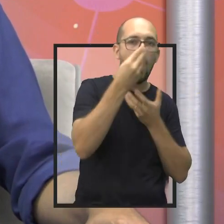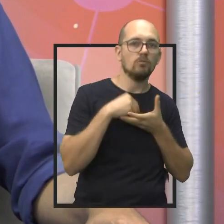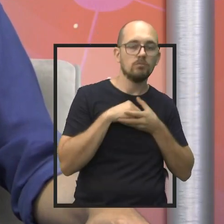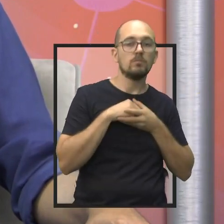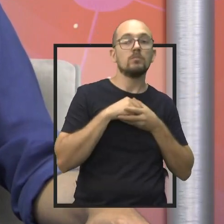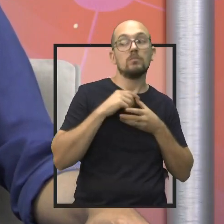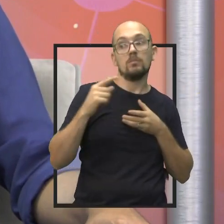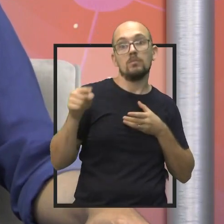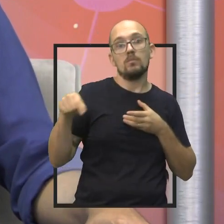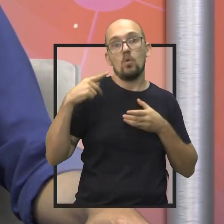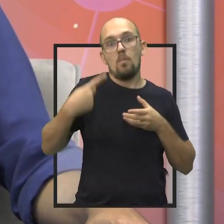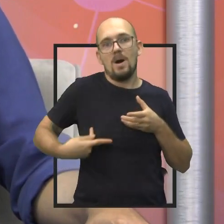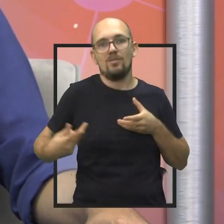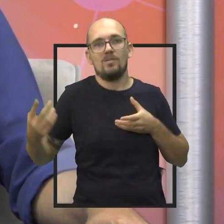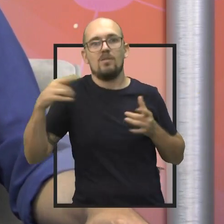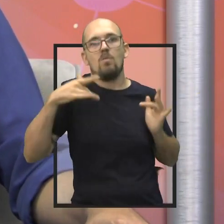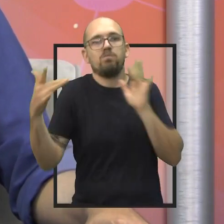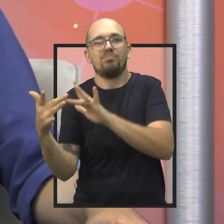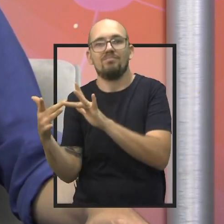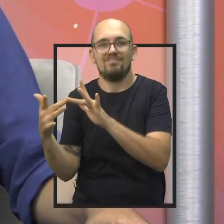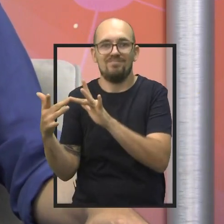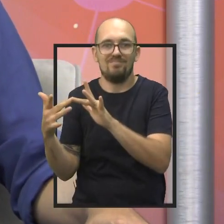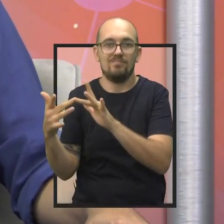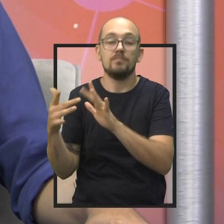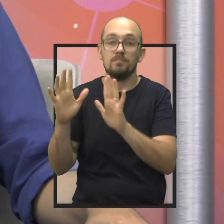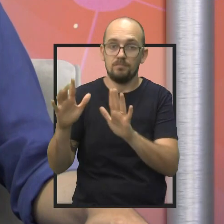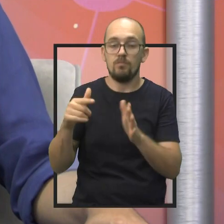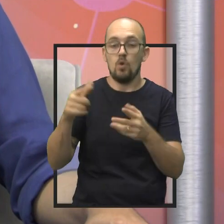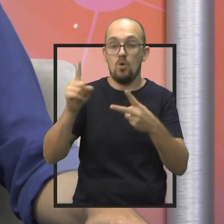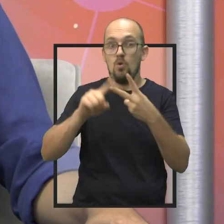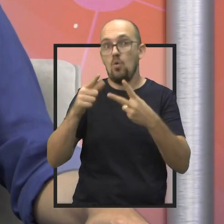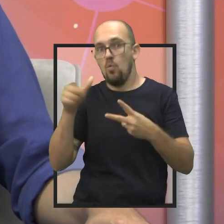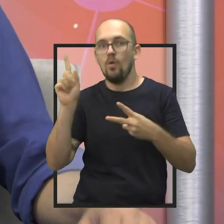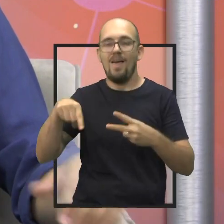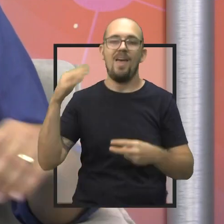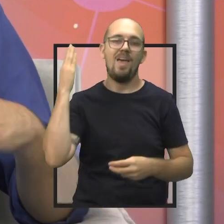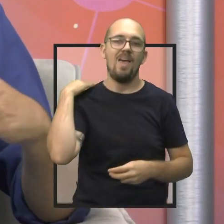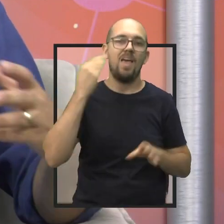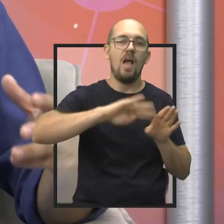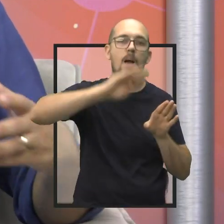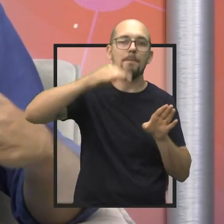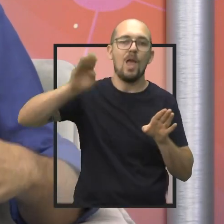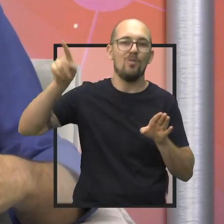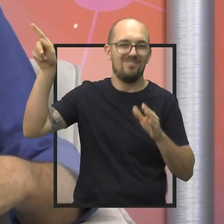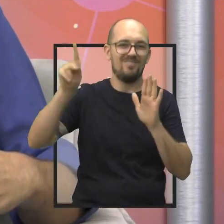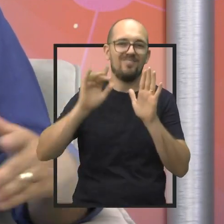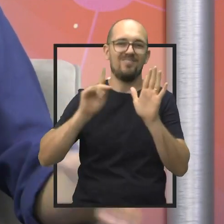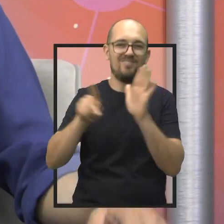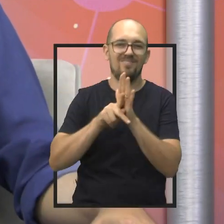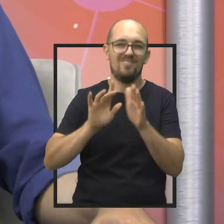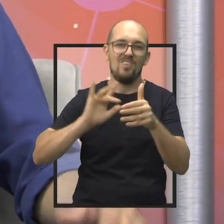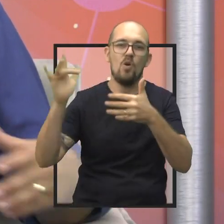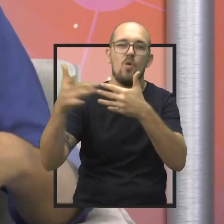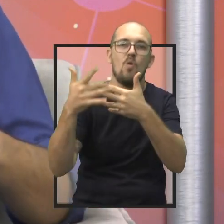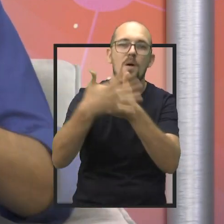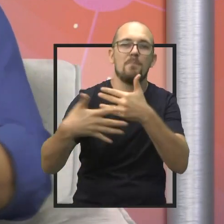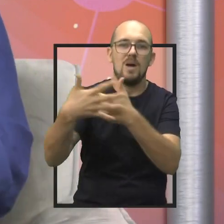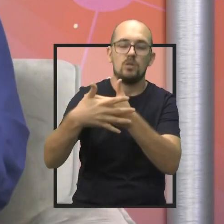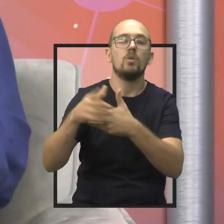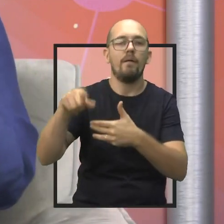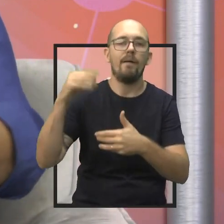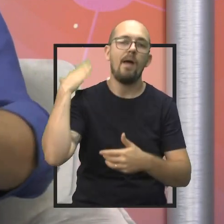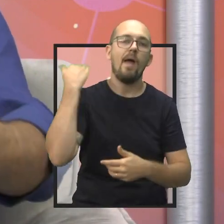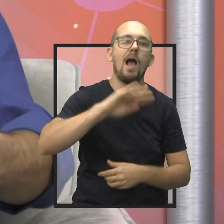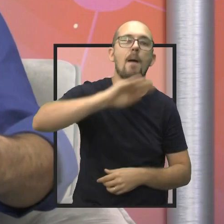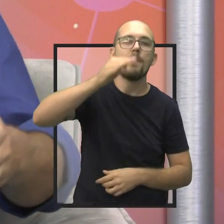do Oriente Médio, o hospedeiro intermediário foi o camelo e agora os estudos apontam, né, ainda não está